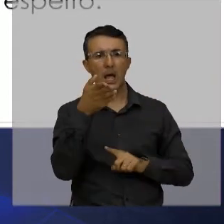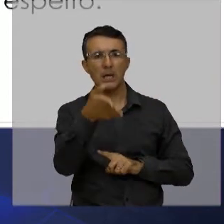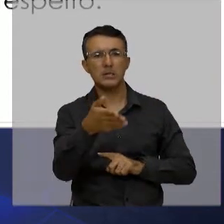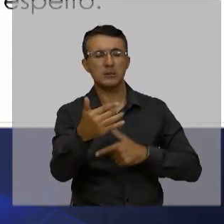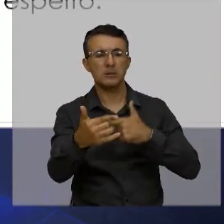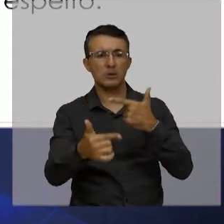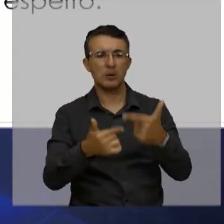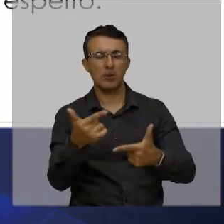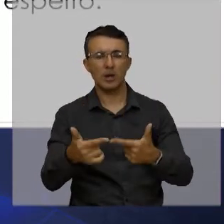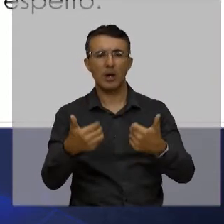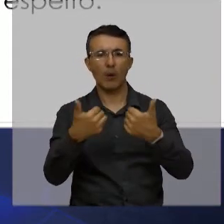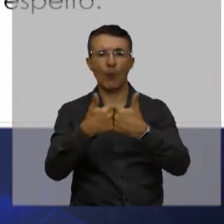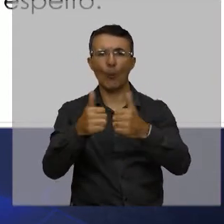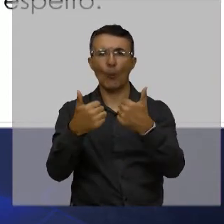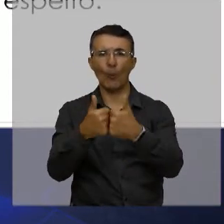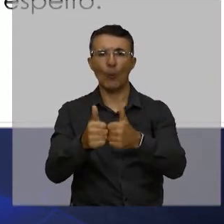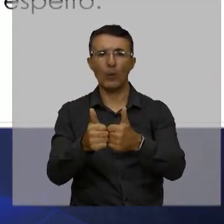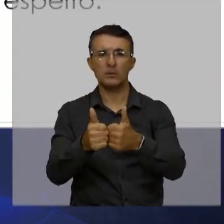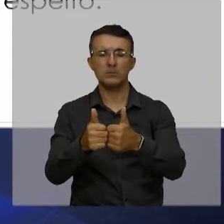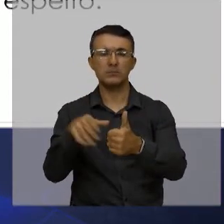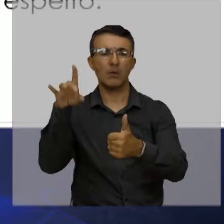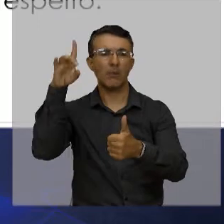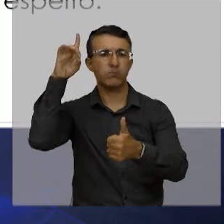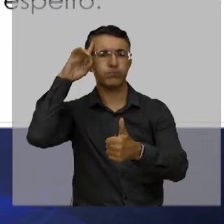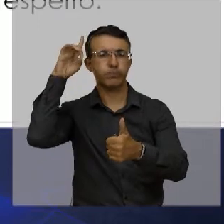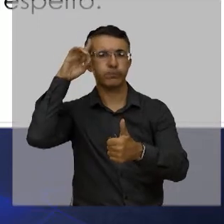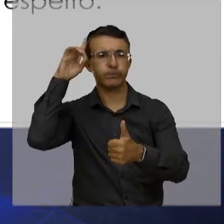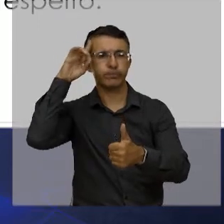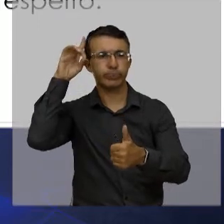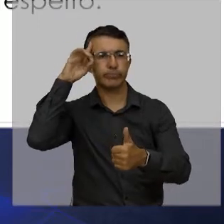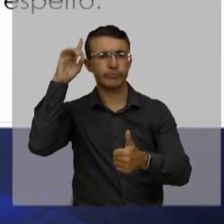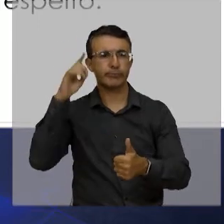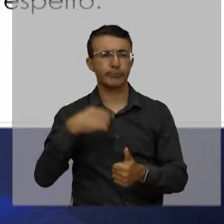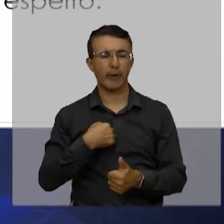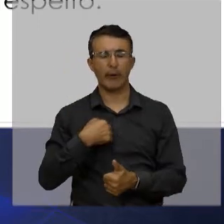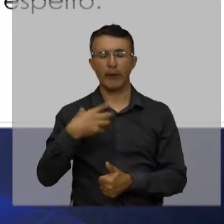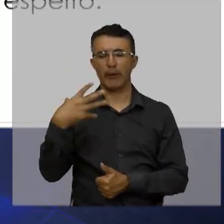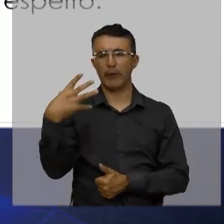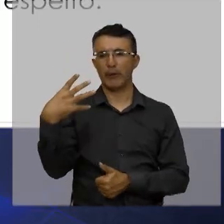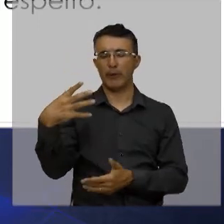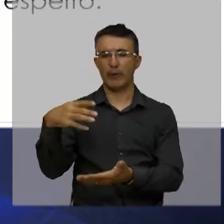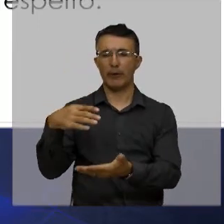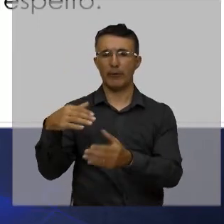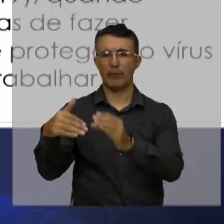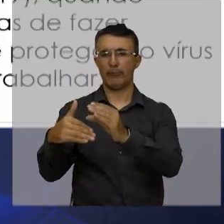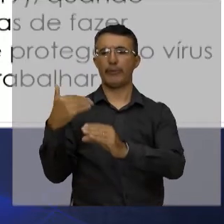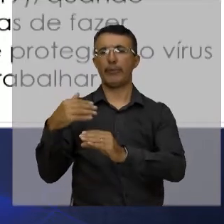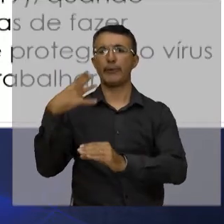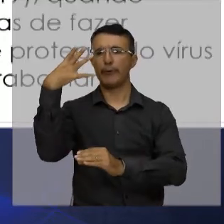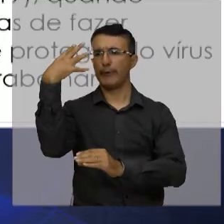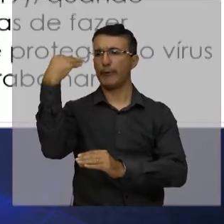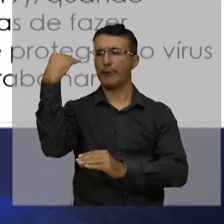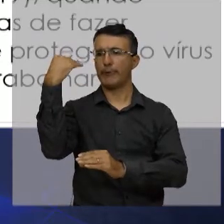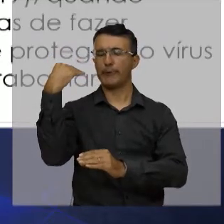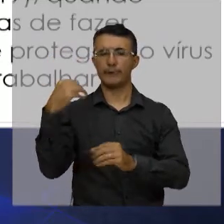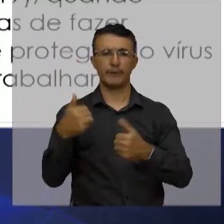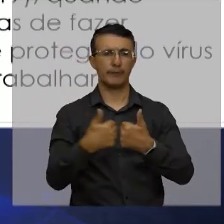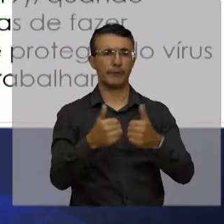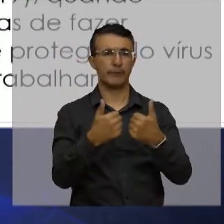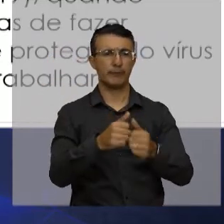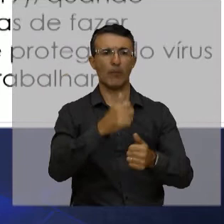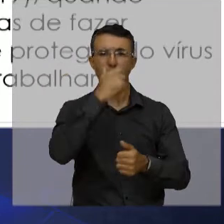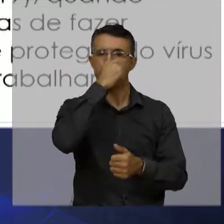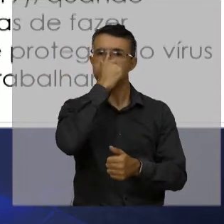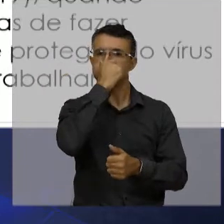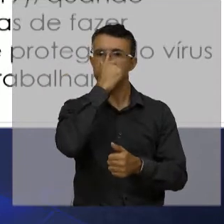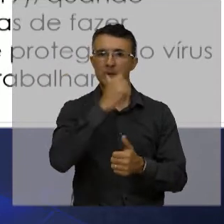foto. Todos os dias eu recebo uma foto do ônibus lotado. Pode passar, por favor? A